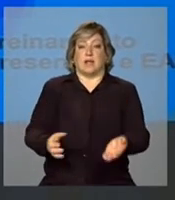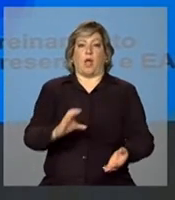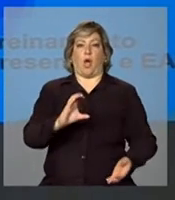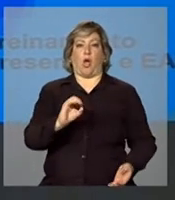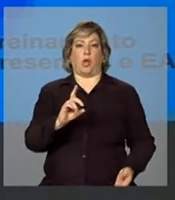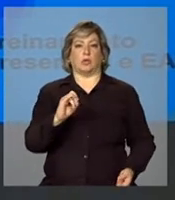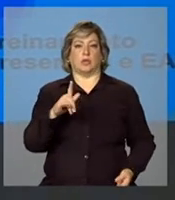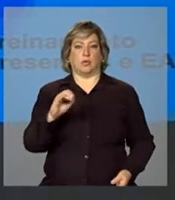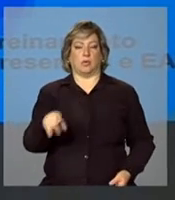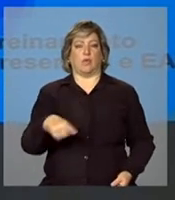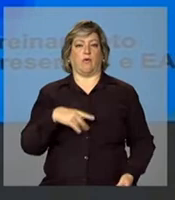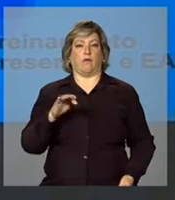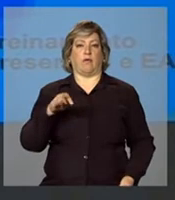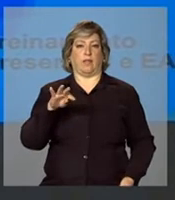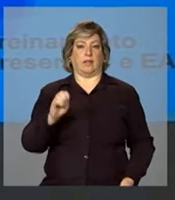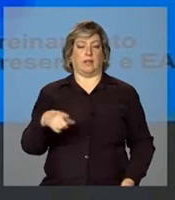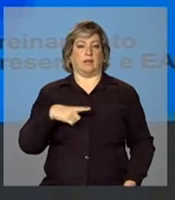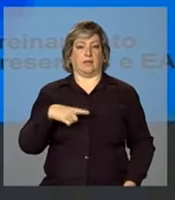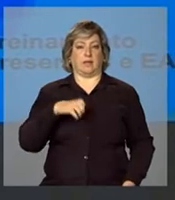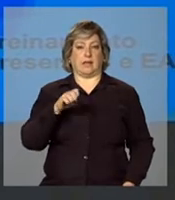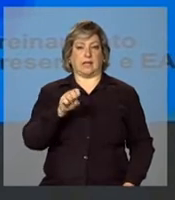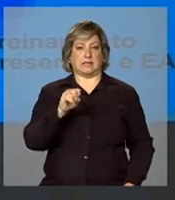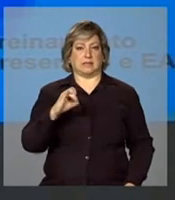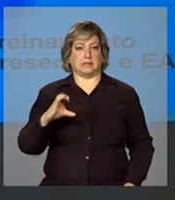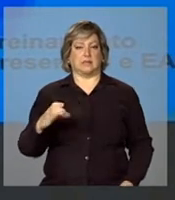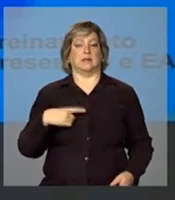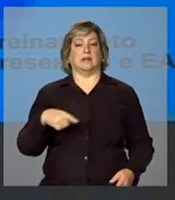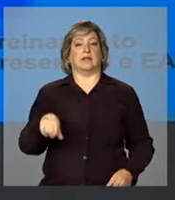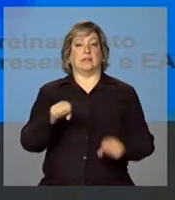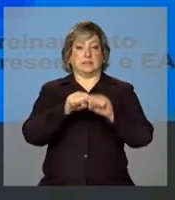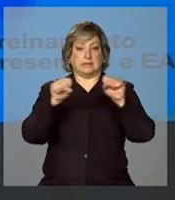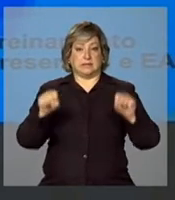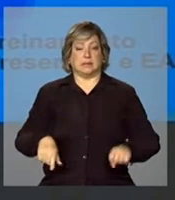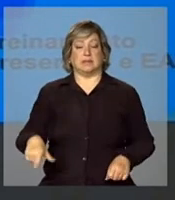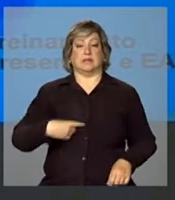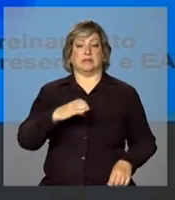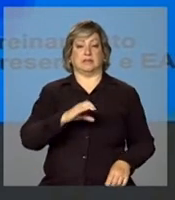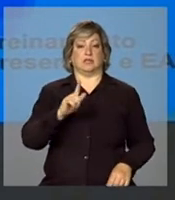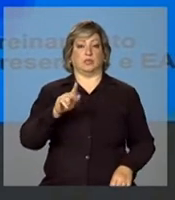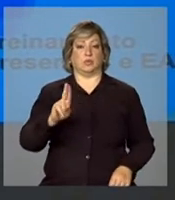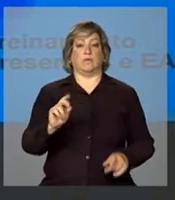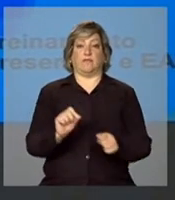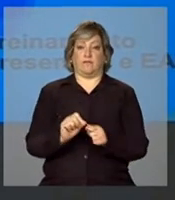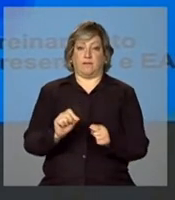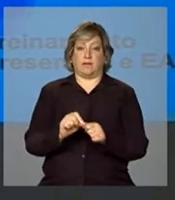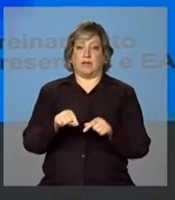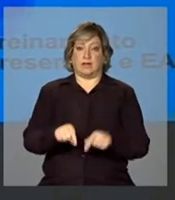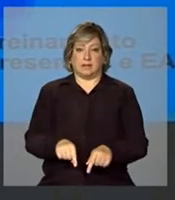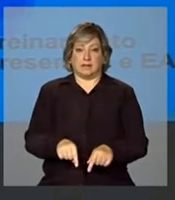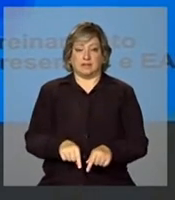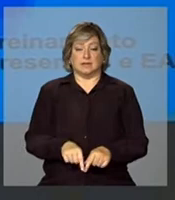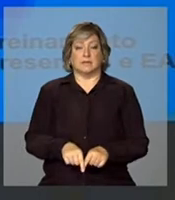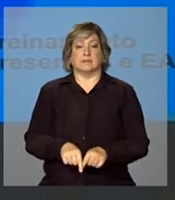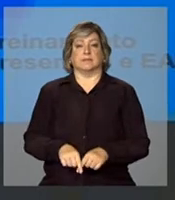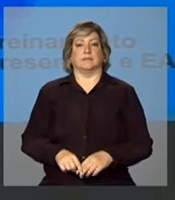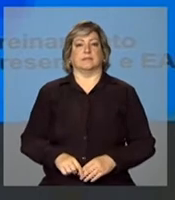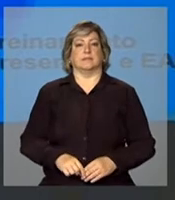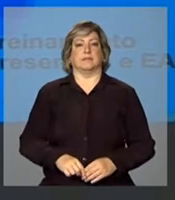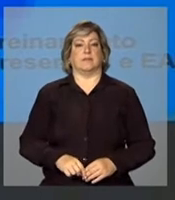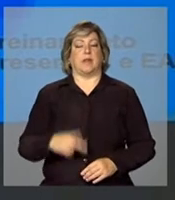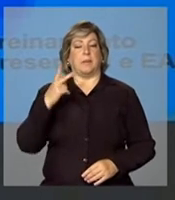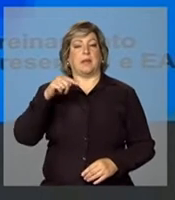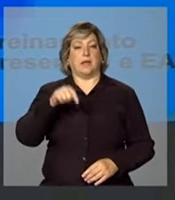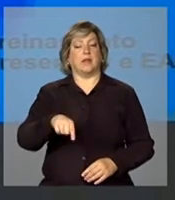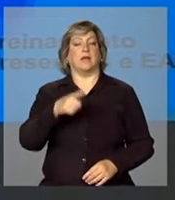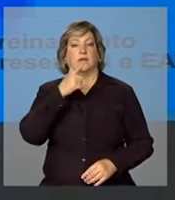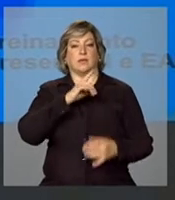código-fonte do ESIC. O ESIC foi um sistema que a CGU desenvolveu, né, e por meio do qual ele